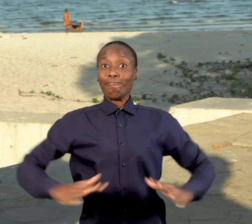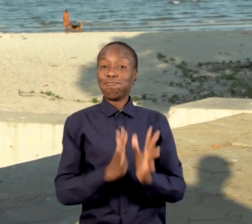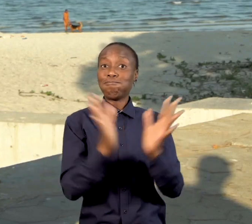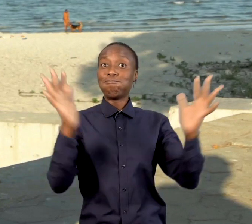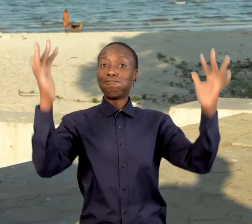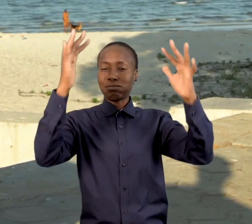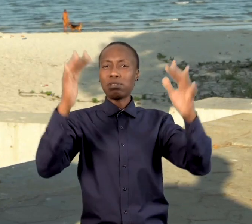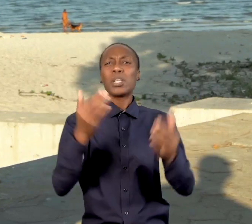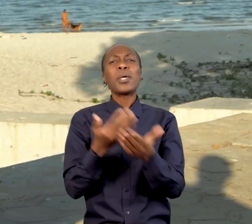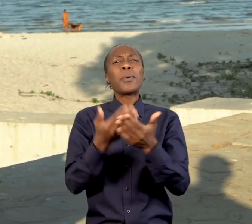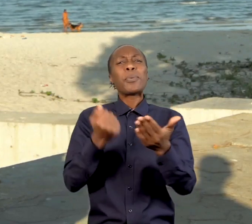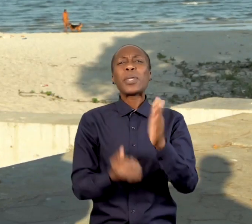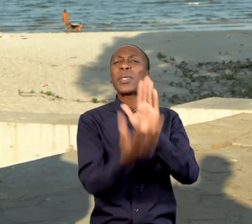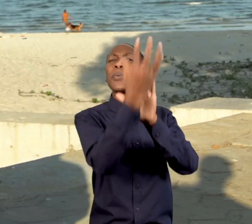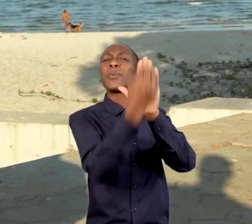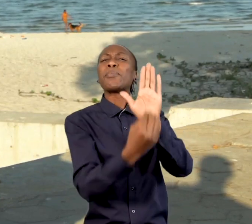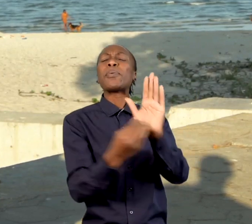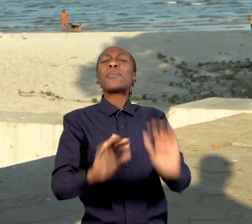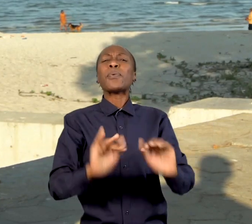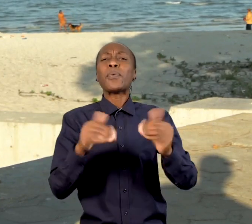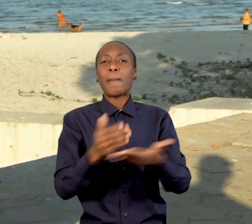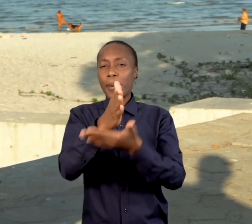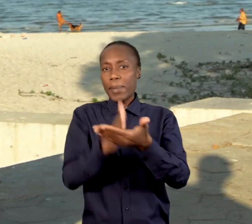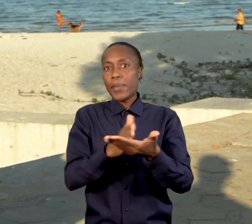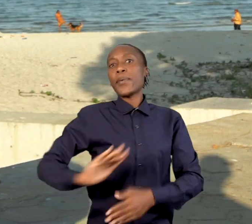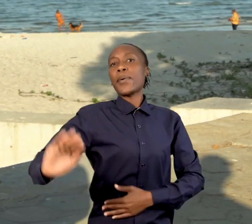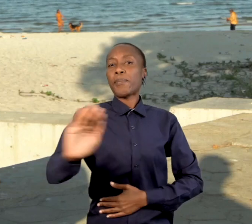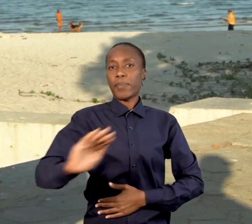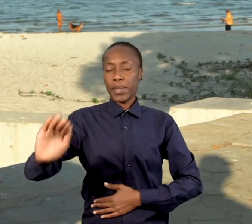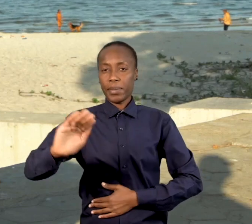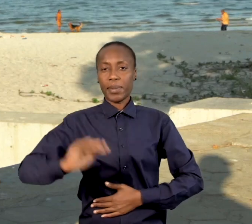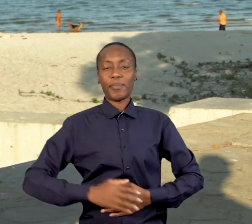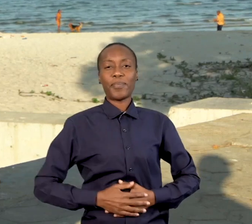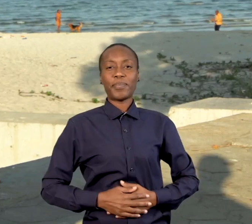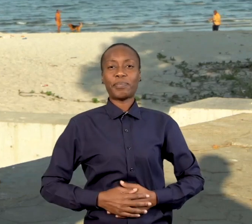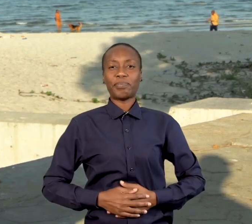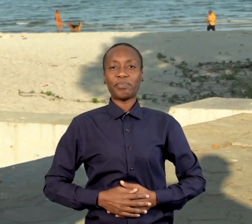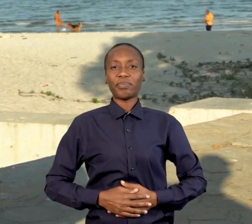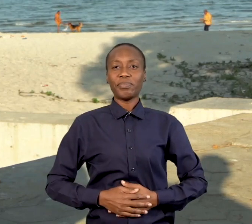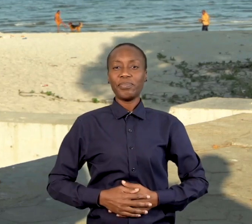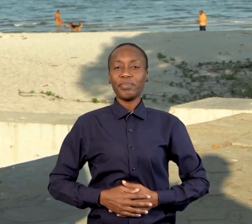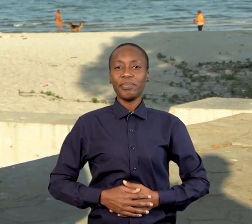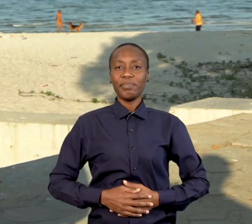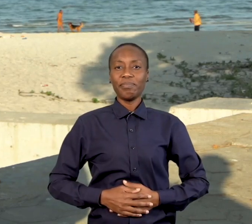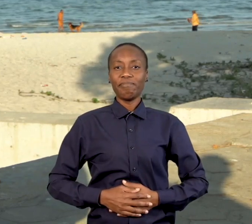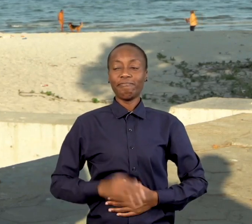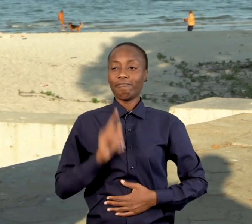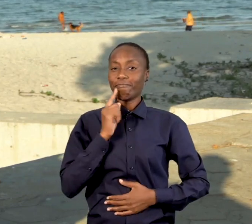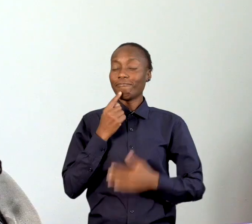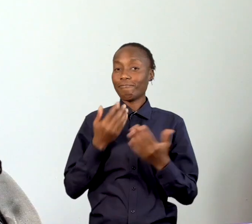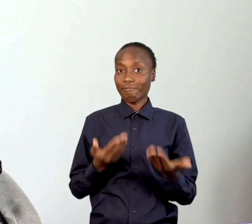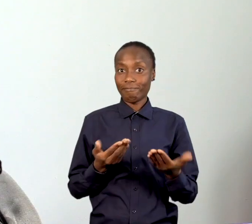não se deve erguer residências nestas áreas e quais os impactos para o meio